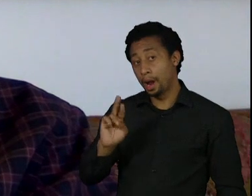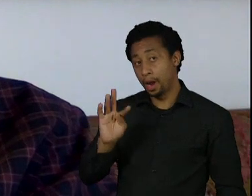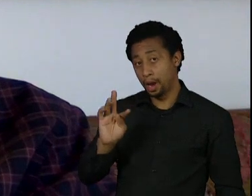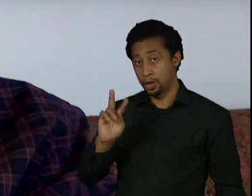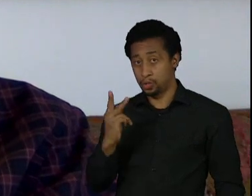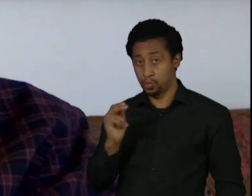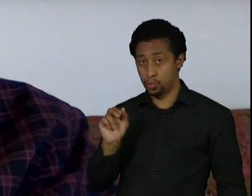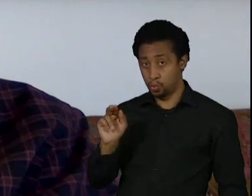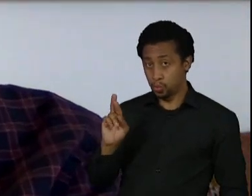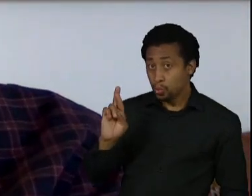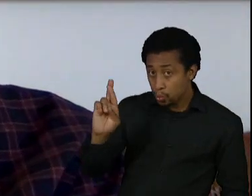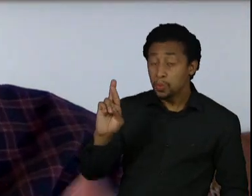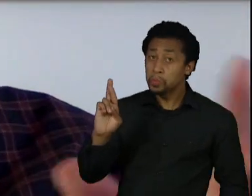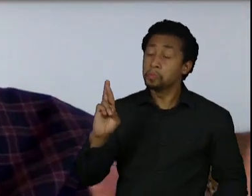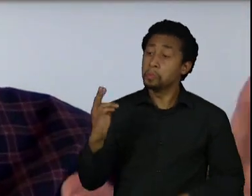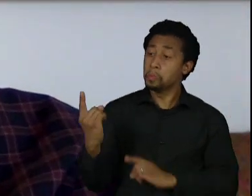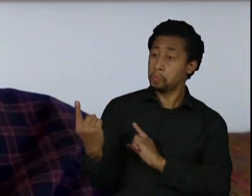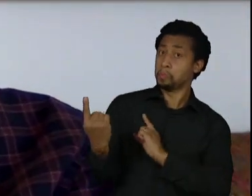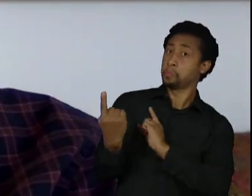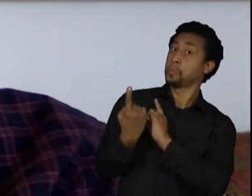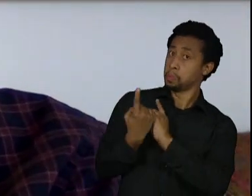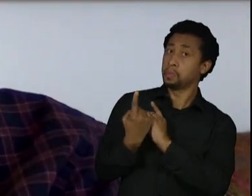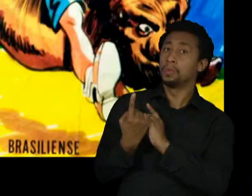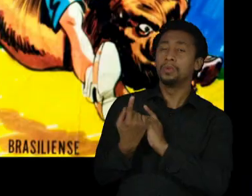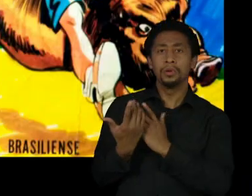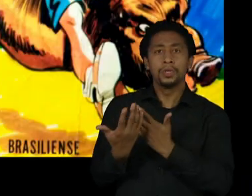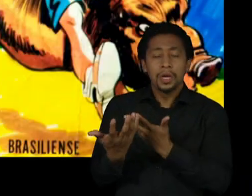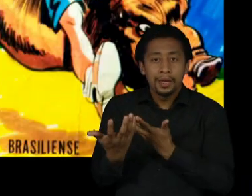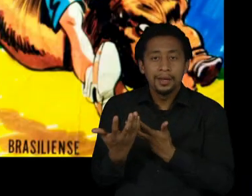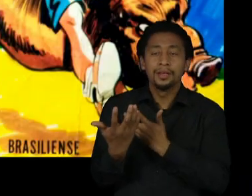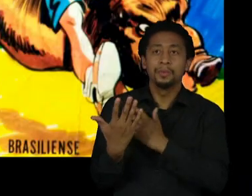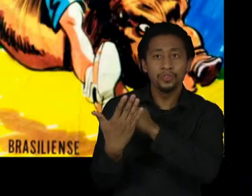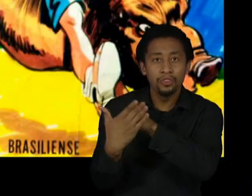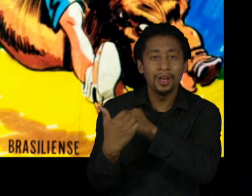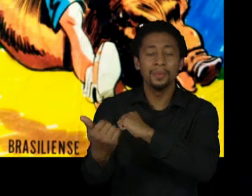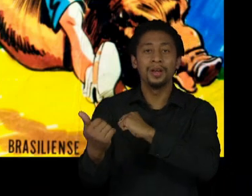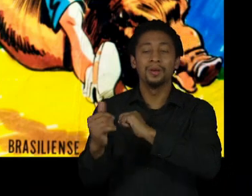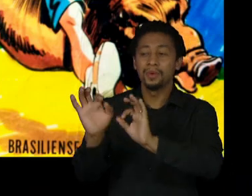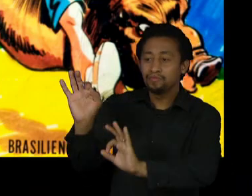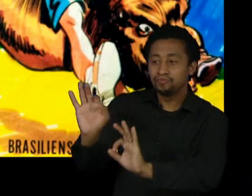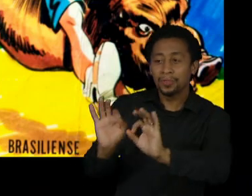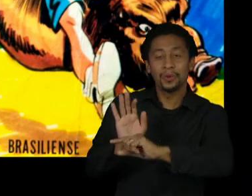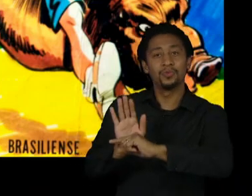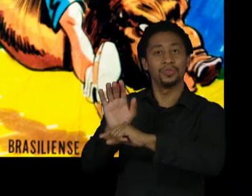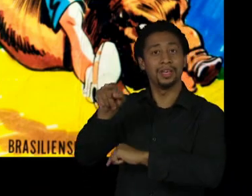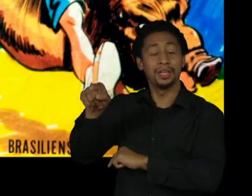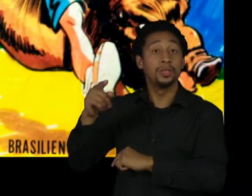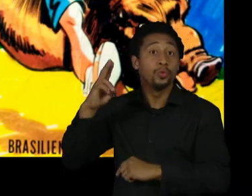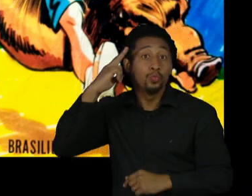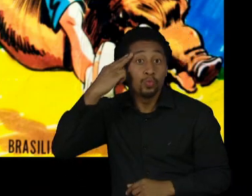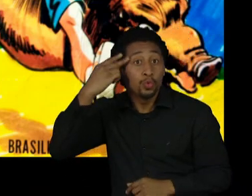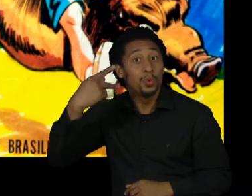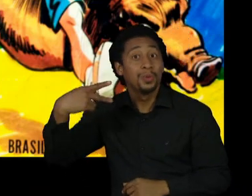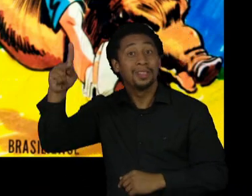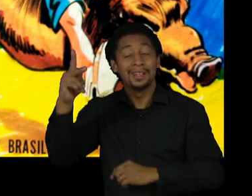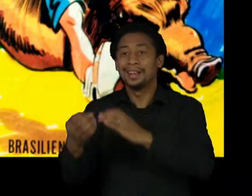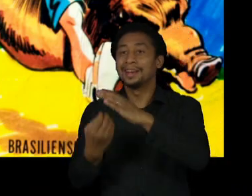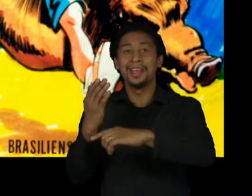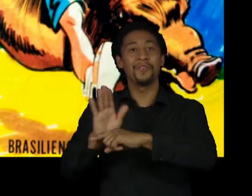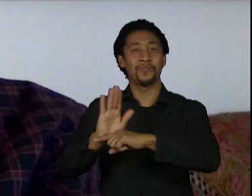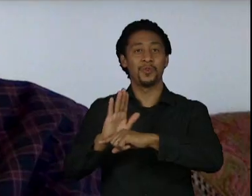na Brasiliense. Ele sonhava fazer um filme. Daí ele escreveu o argumento, passou para mim, e